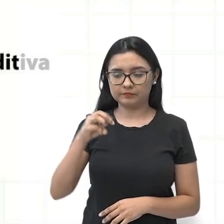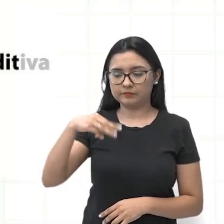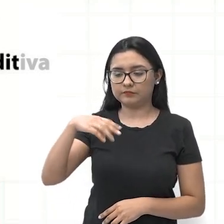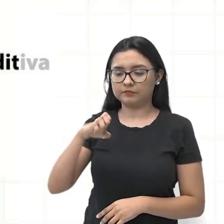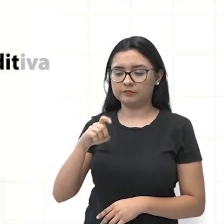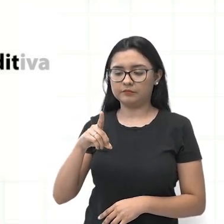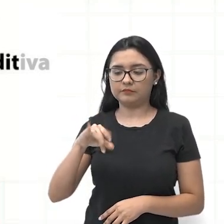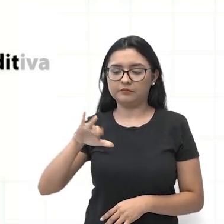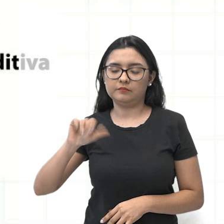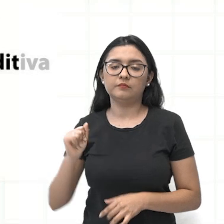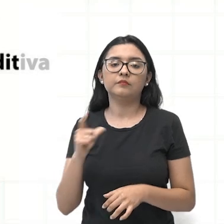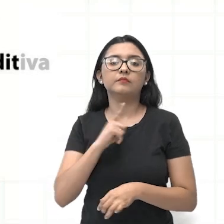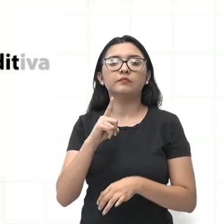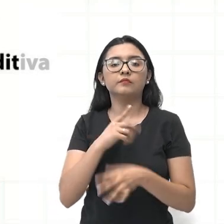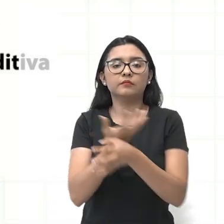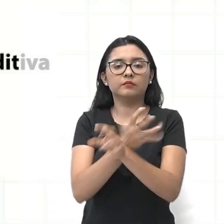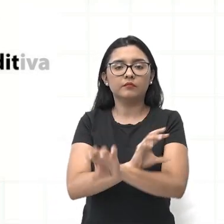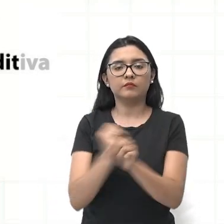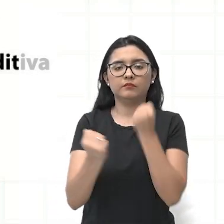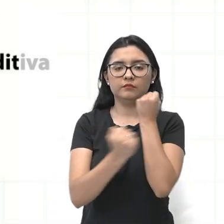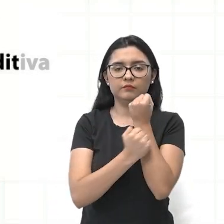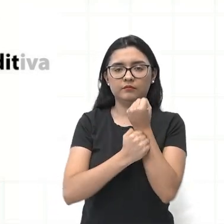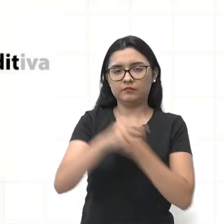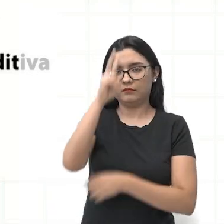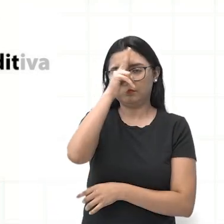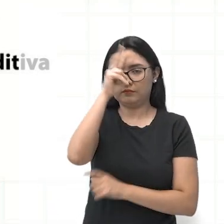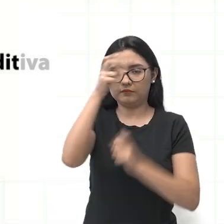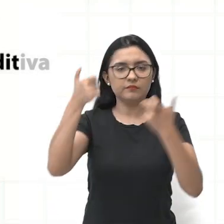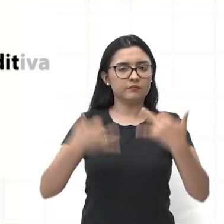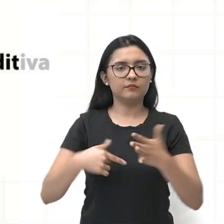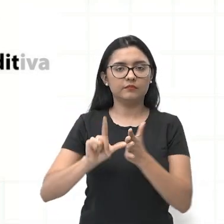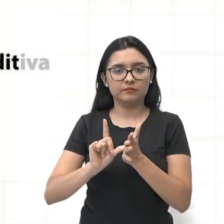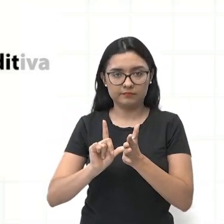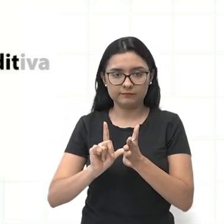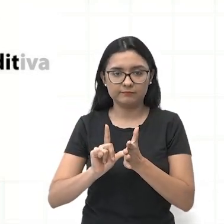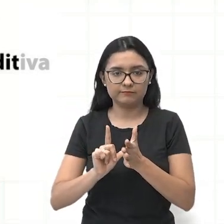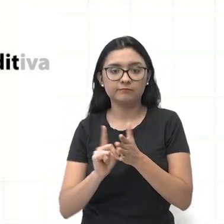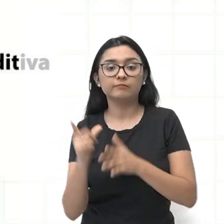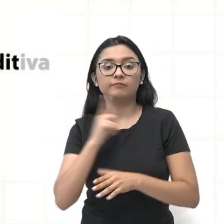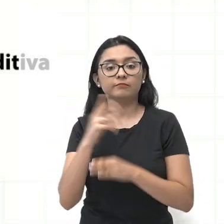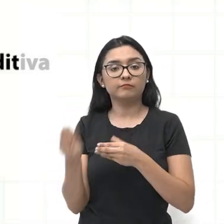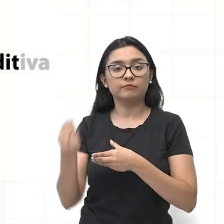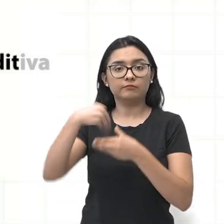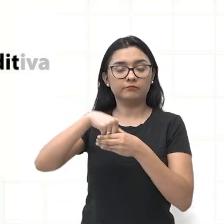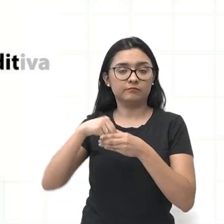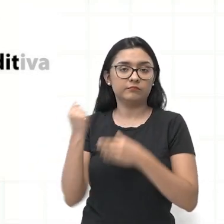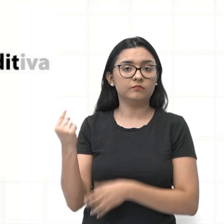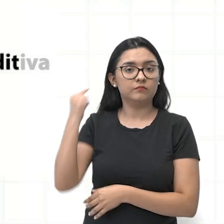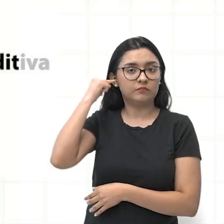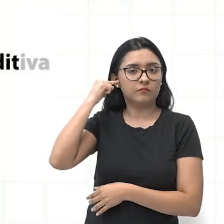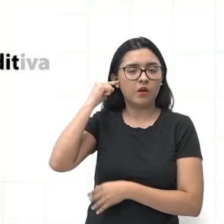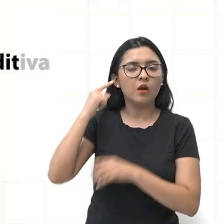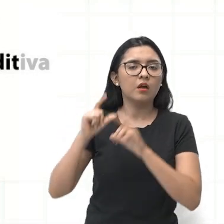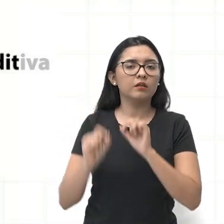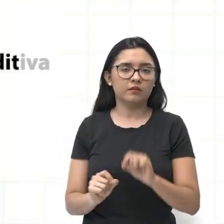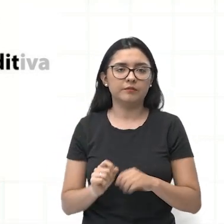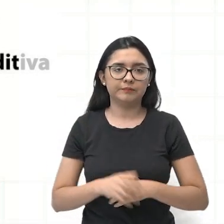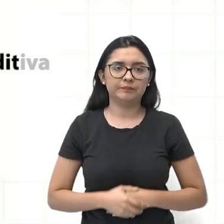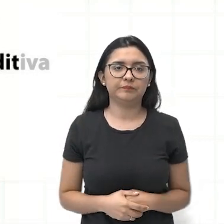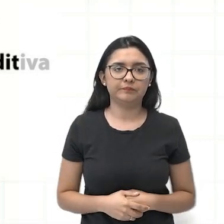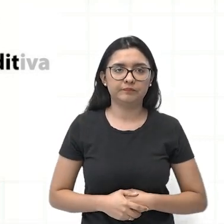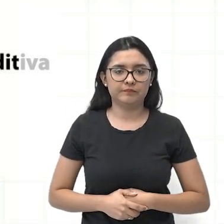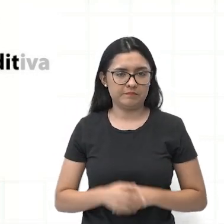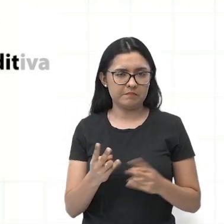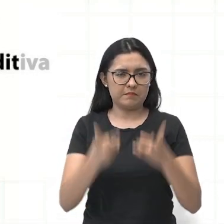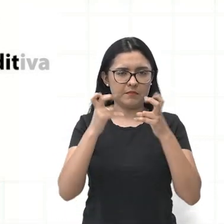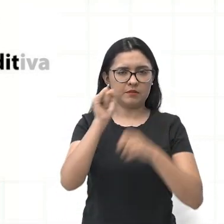Os ossículos. Lembra que a professora falou dos ossículos? Então, aqui, ó, tem a entrada, aqui está